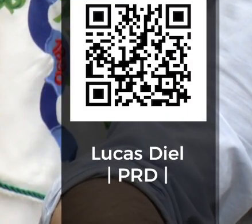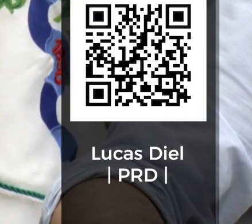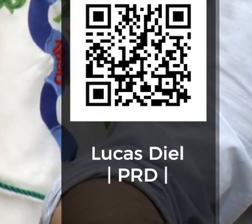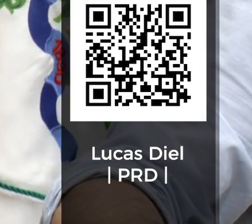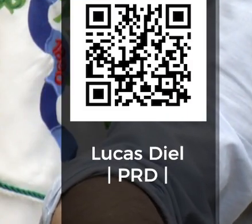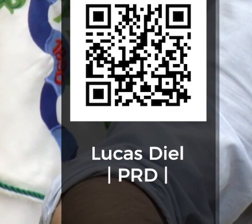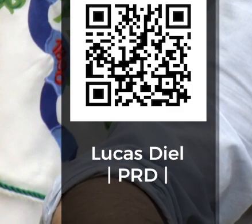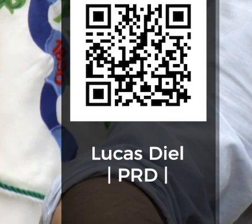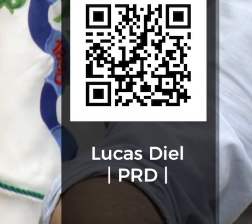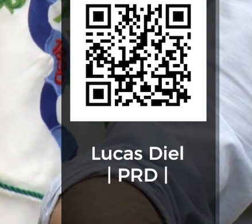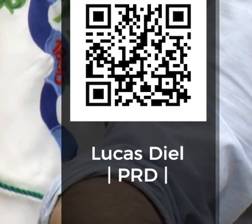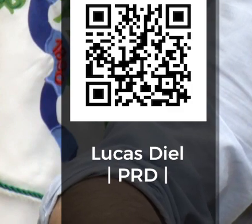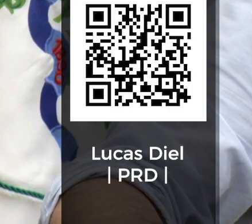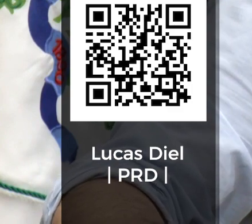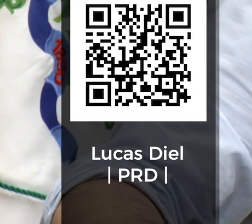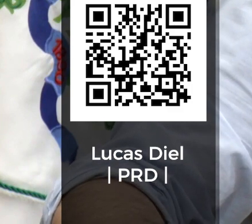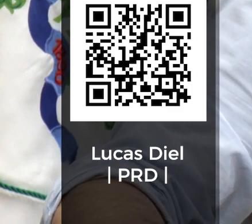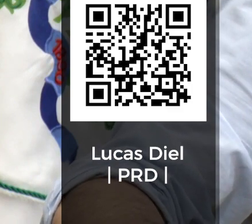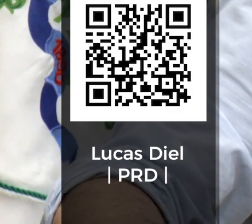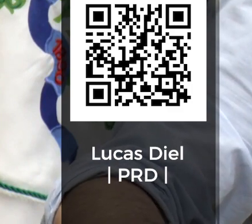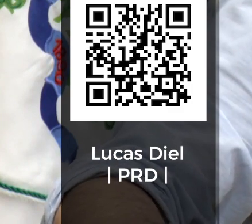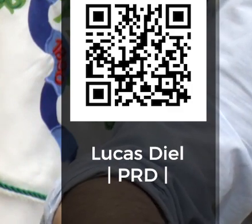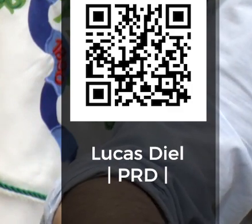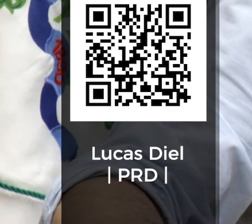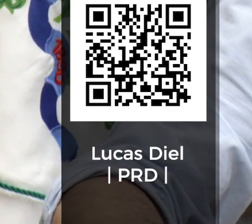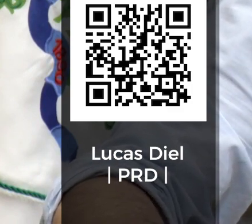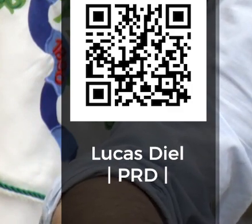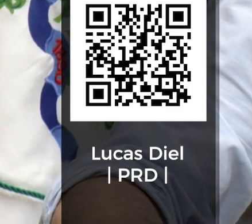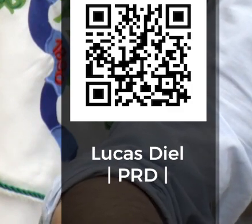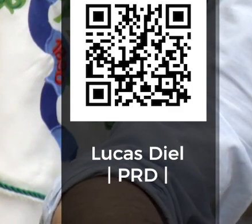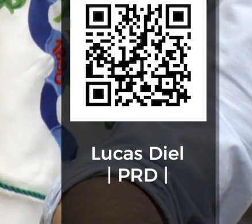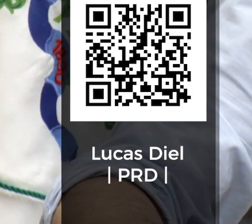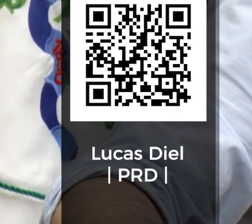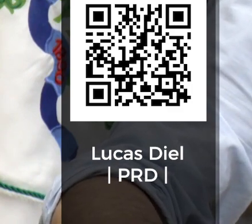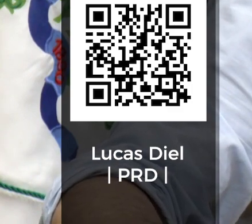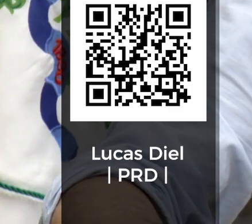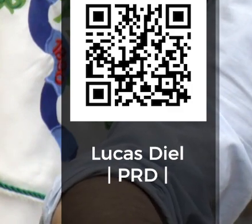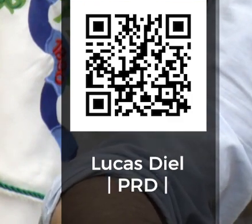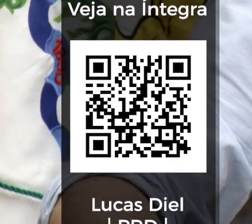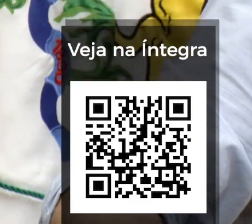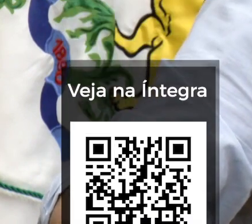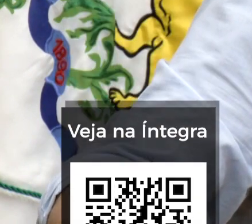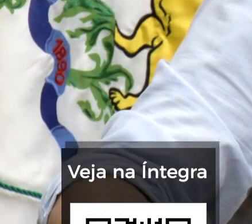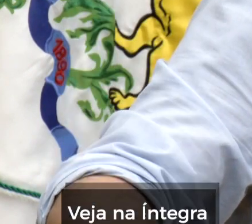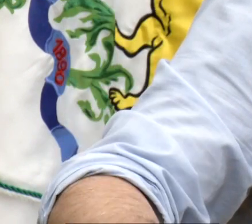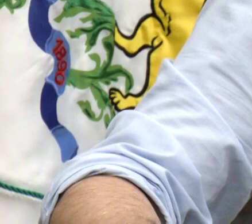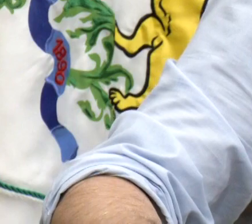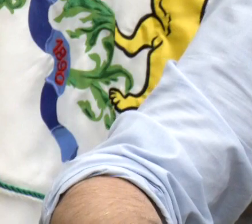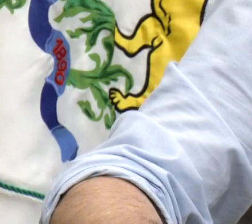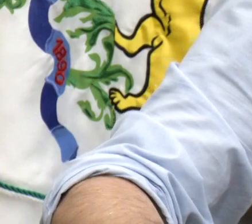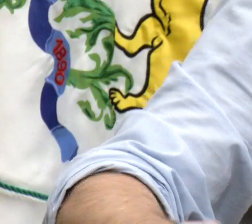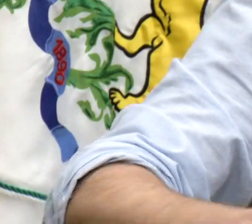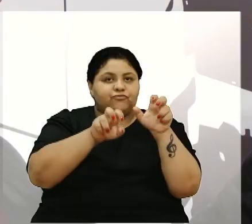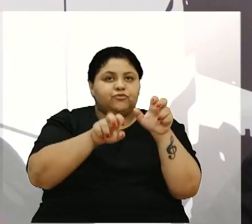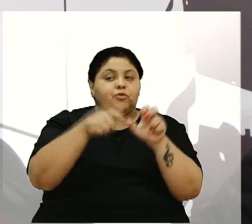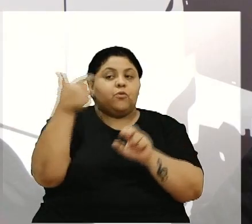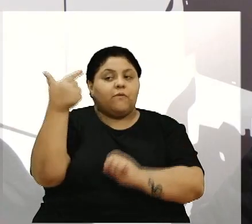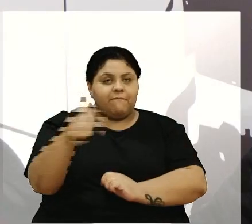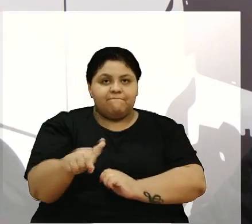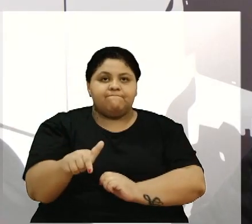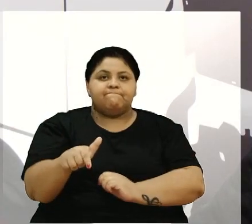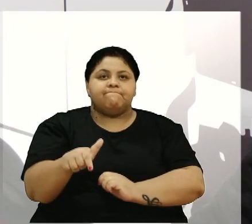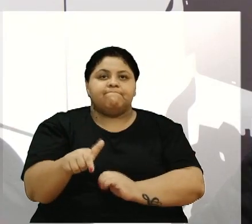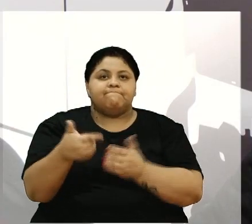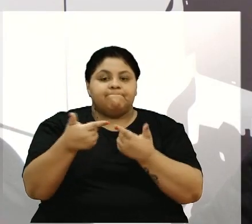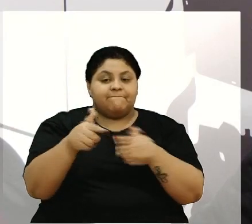sobre situações em que a comunidade está compartilhando falsas informações e não levam a situação com a seriedade que merece. Nesse